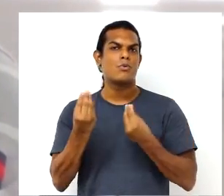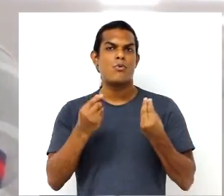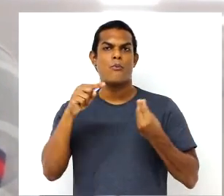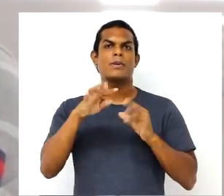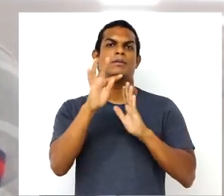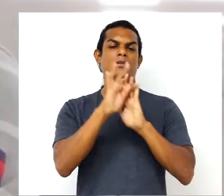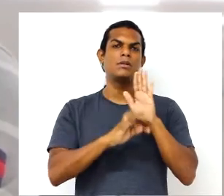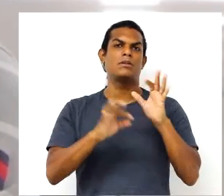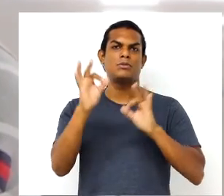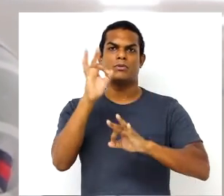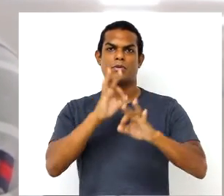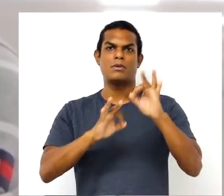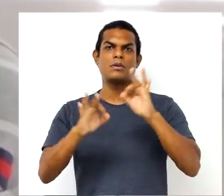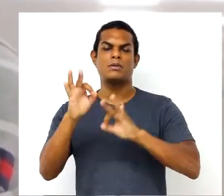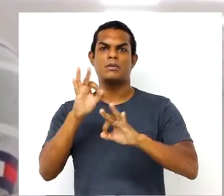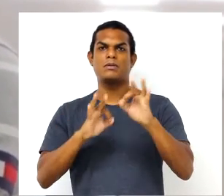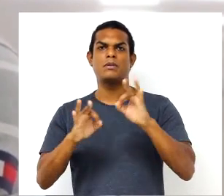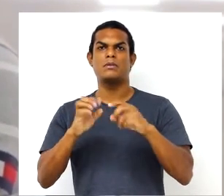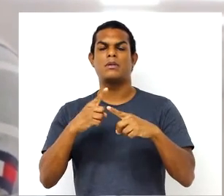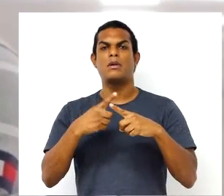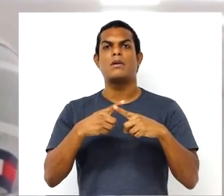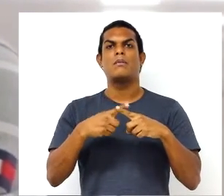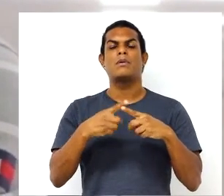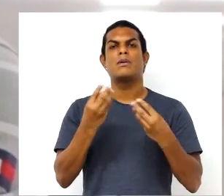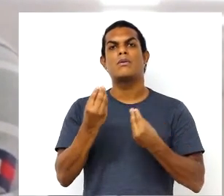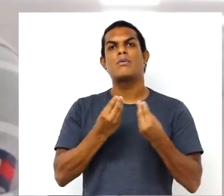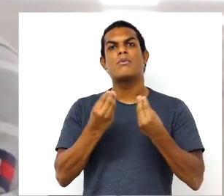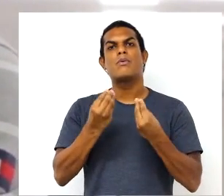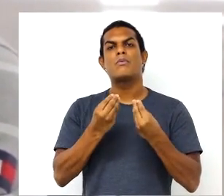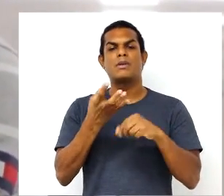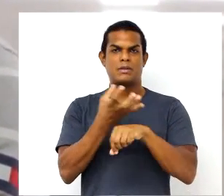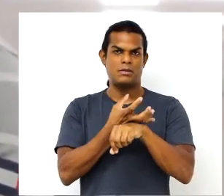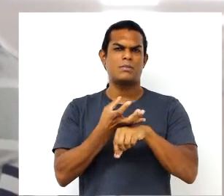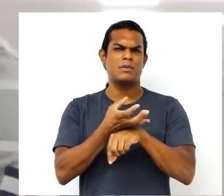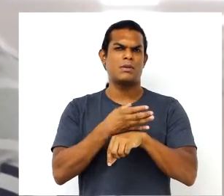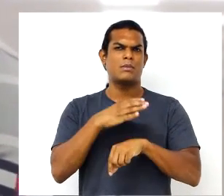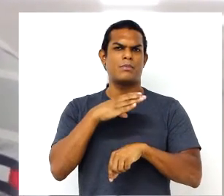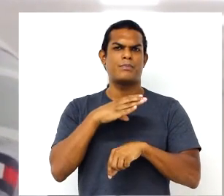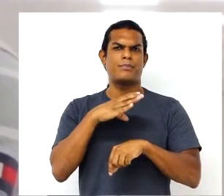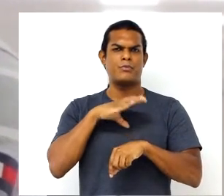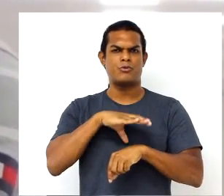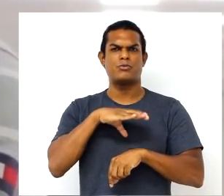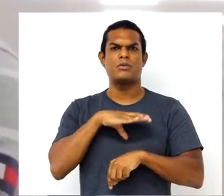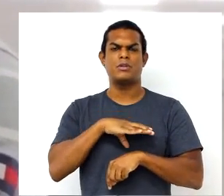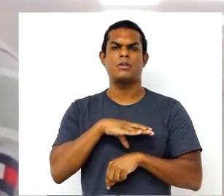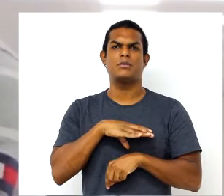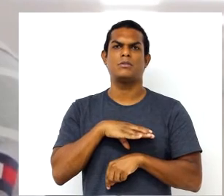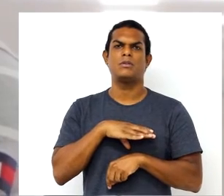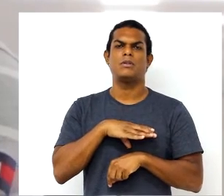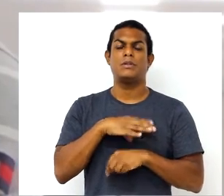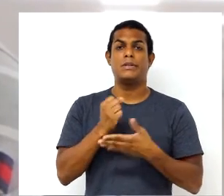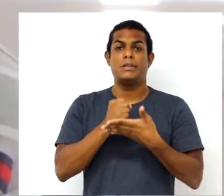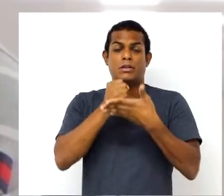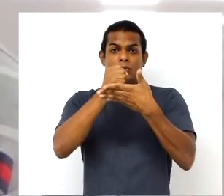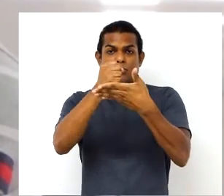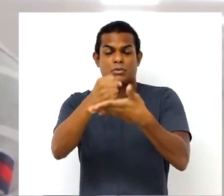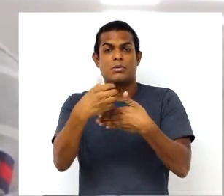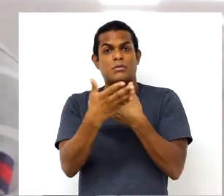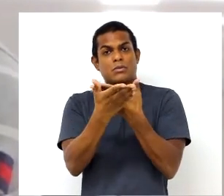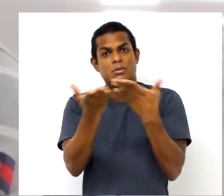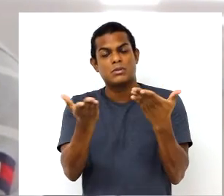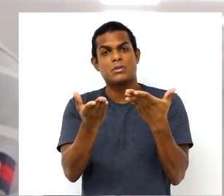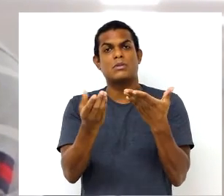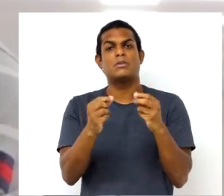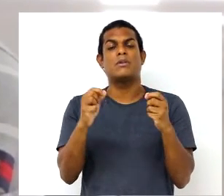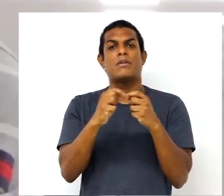organiza. Isso porque, como a disciplina é de português técnico e ela está norteando vocês a construção de um texto